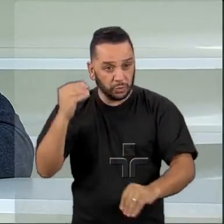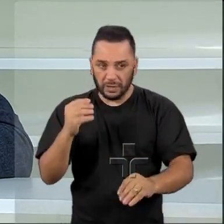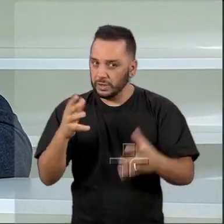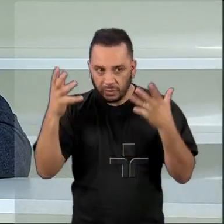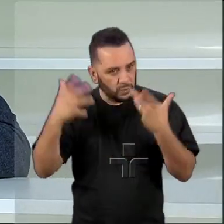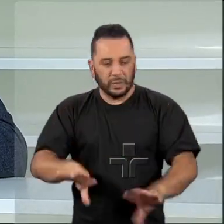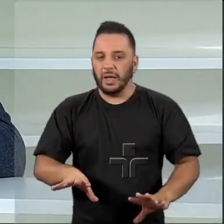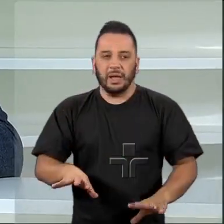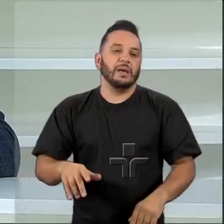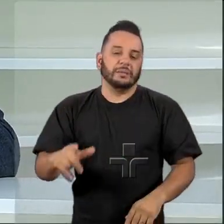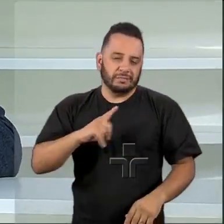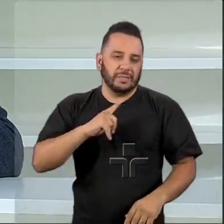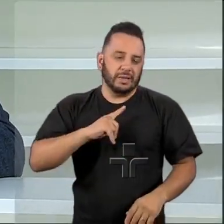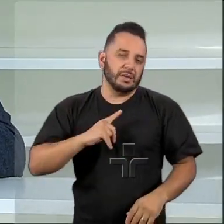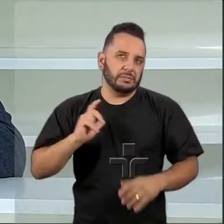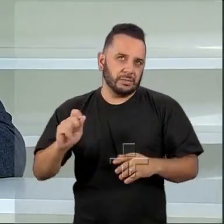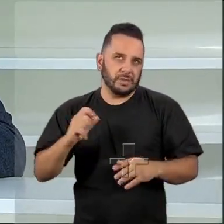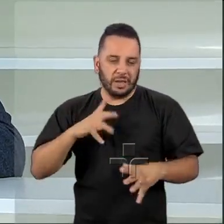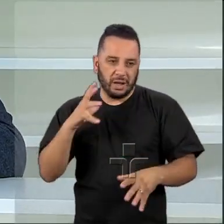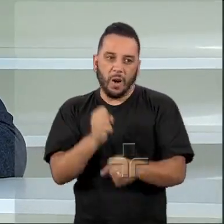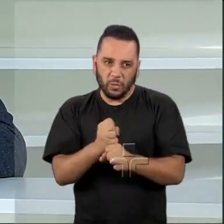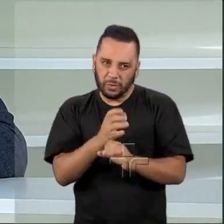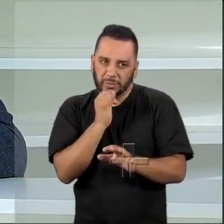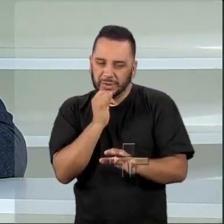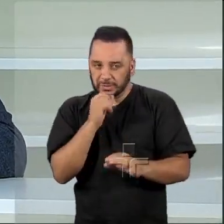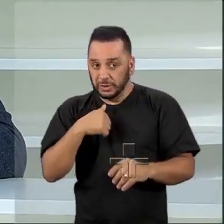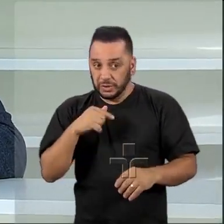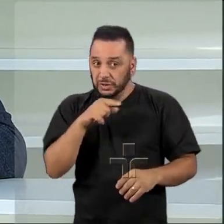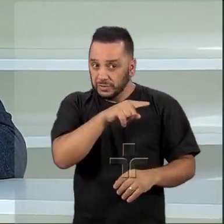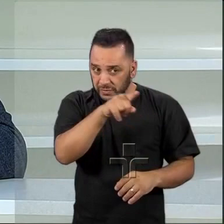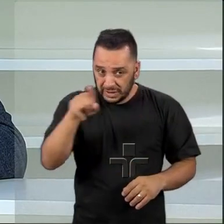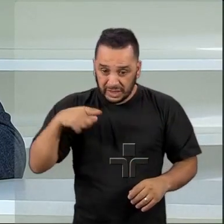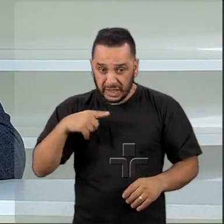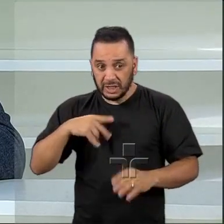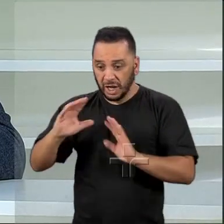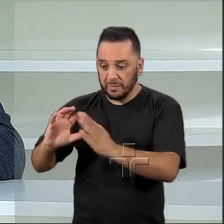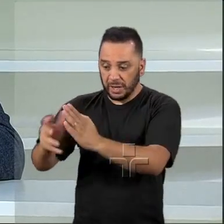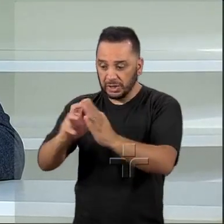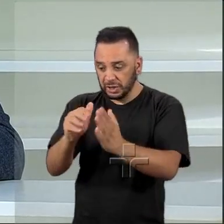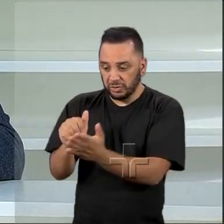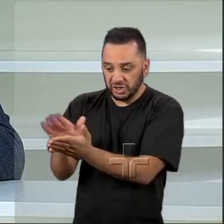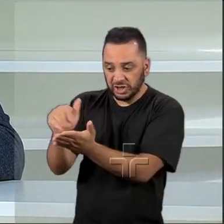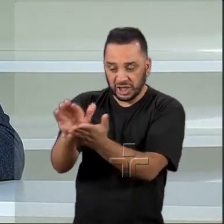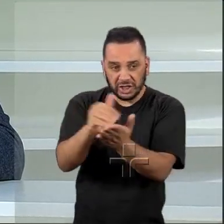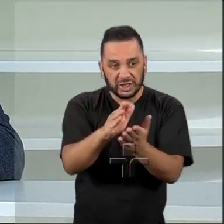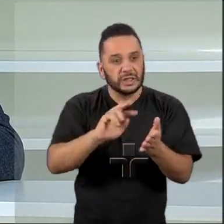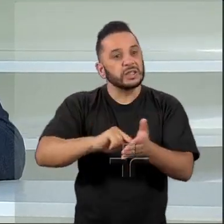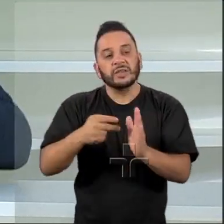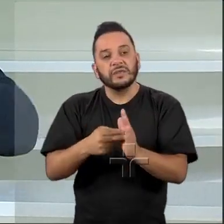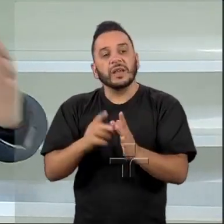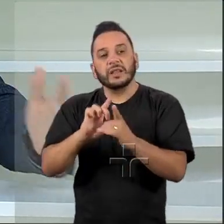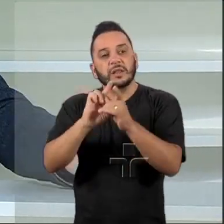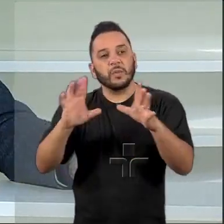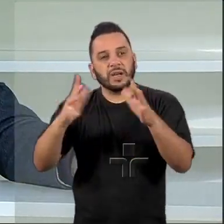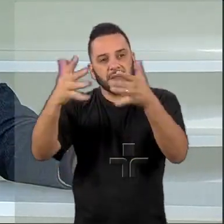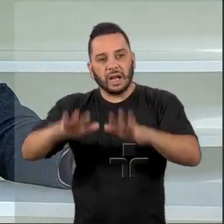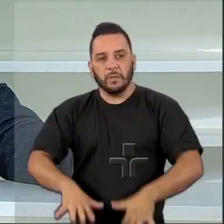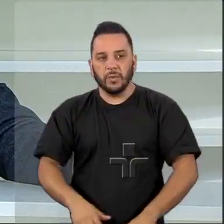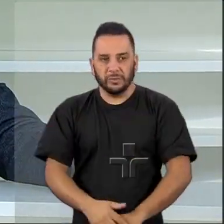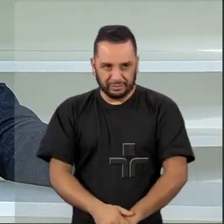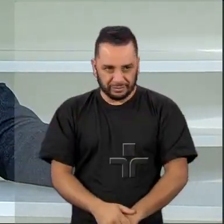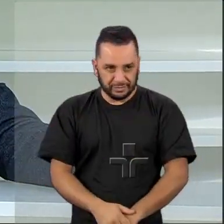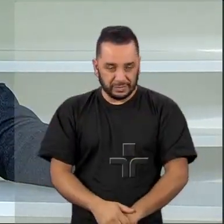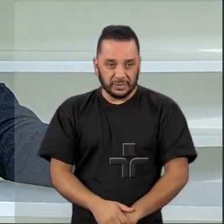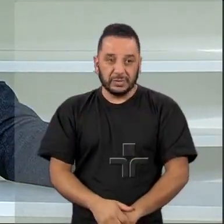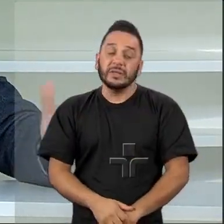uma equação perversa. Eles dizem assim, se vocês nos tirarem do jogo, vocês estão acabando com a democracia. Que é o que fortalece a